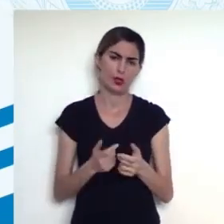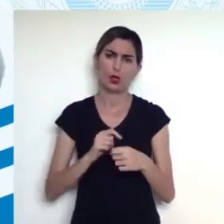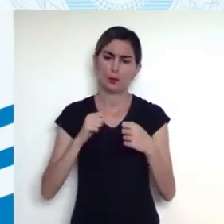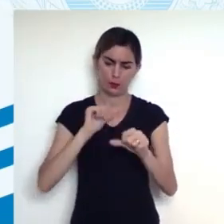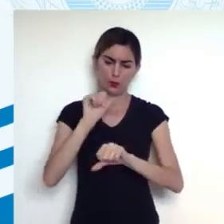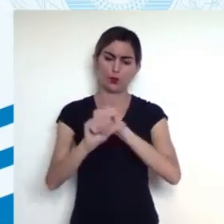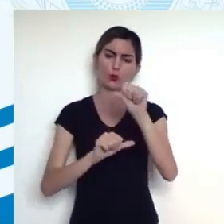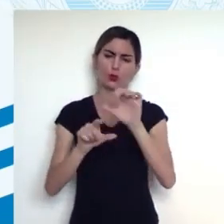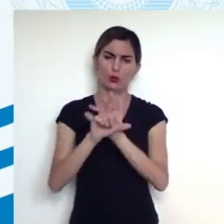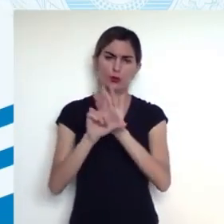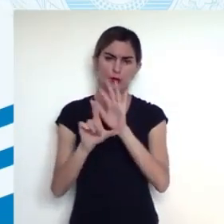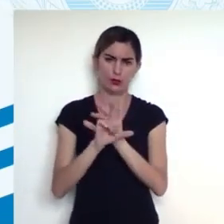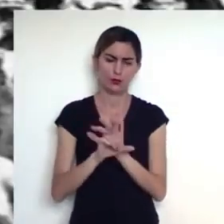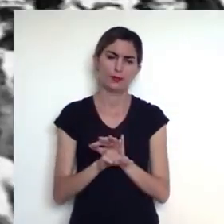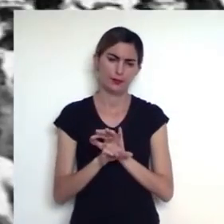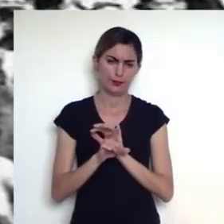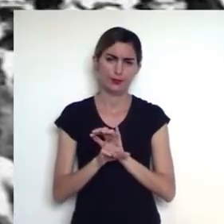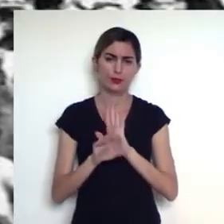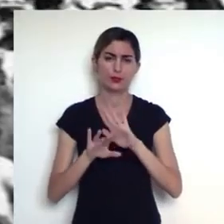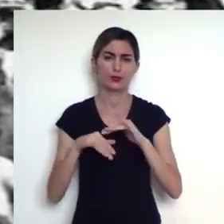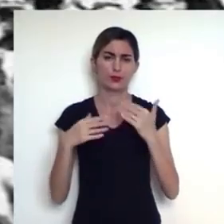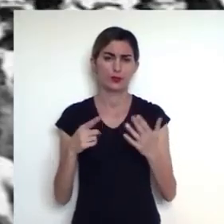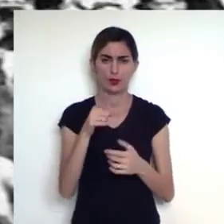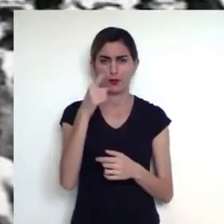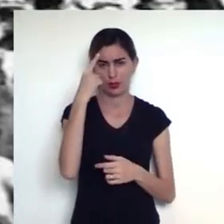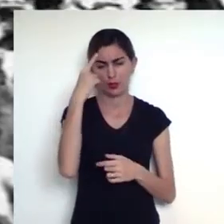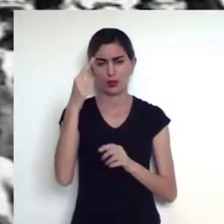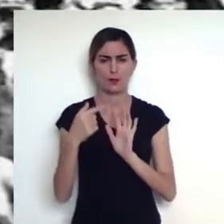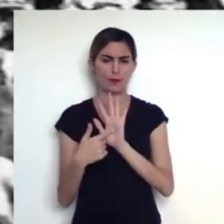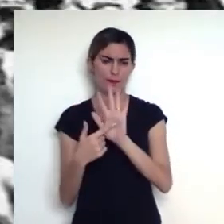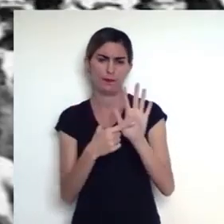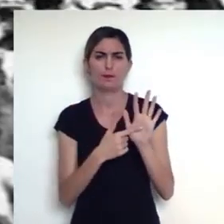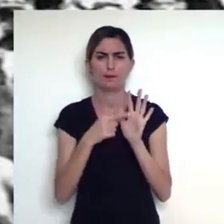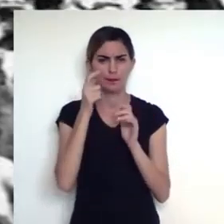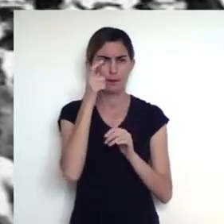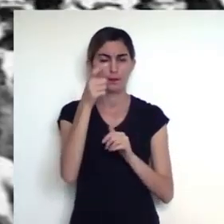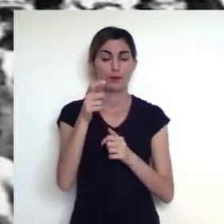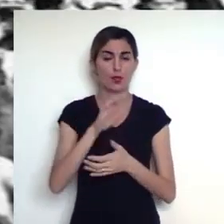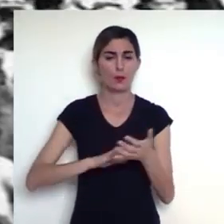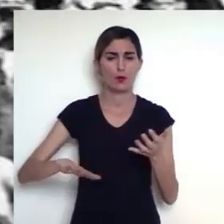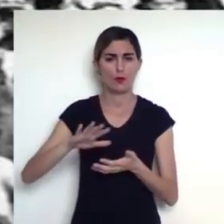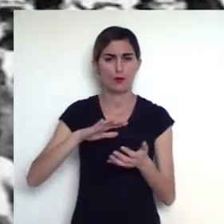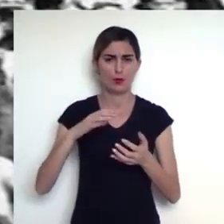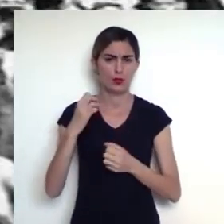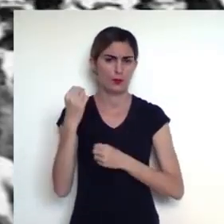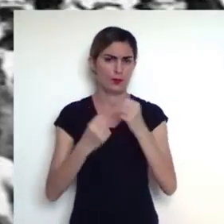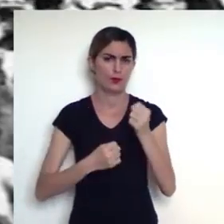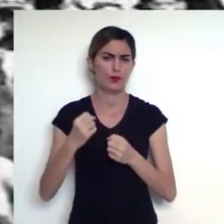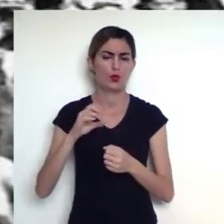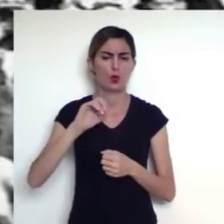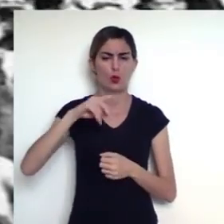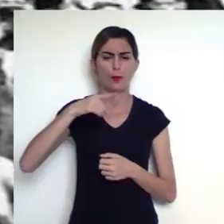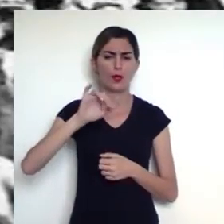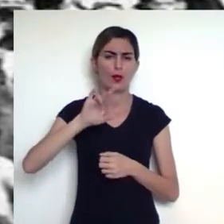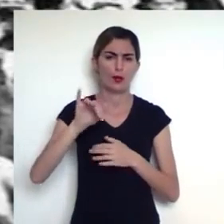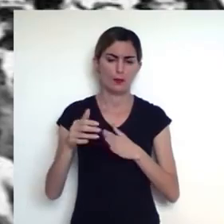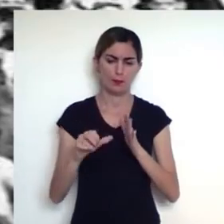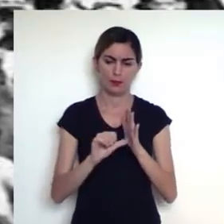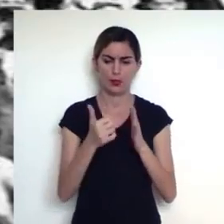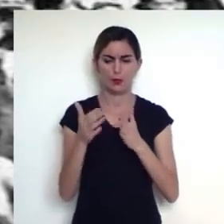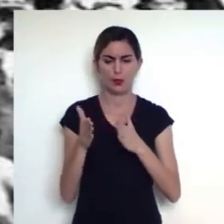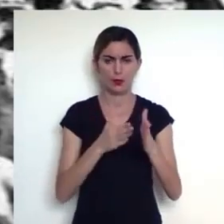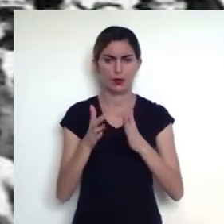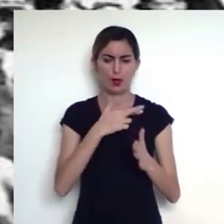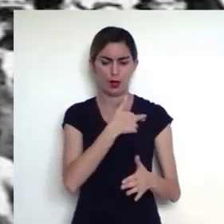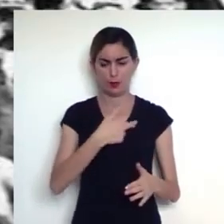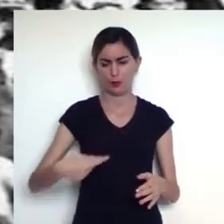então tinha que mudar essa legislação, né? Então aí vocês têm uma imagem muito interessante aí do movimento operário, né, na primeira fase